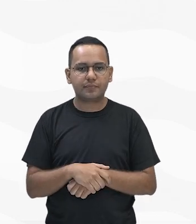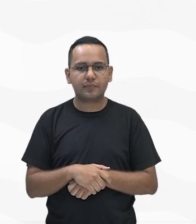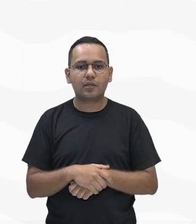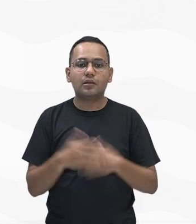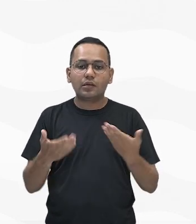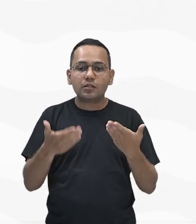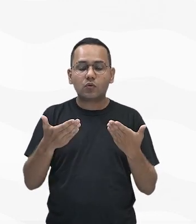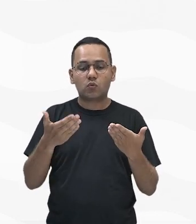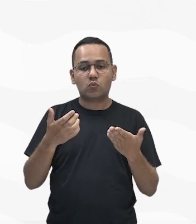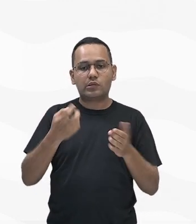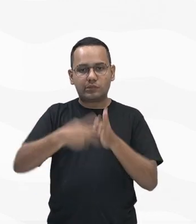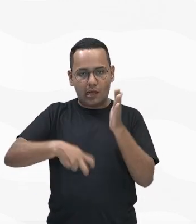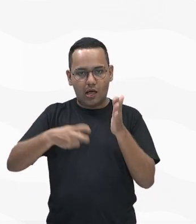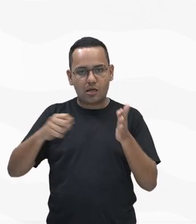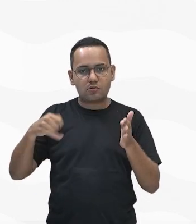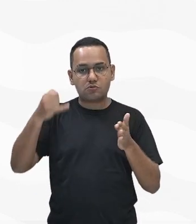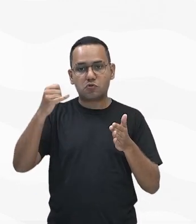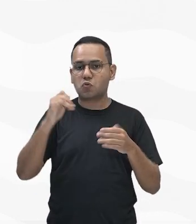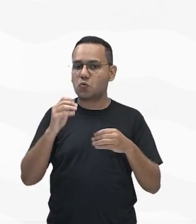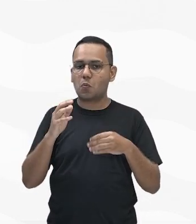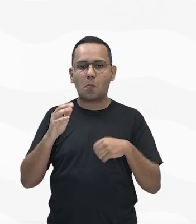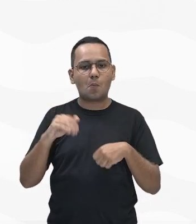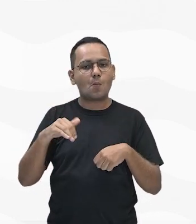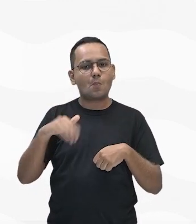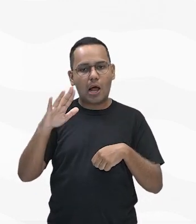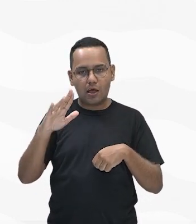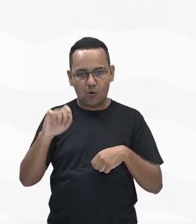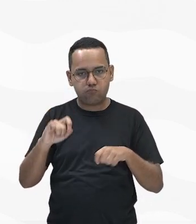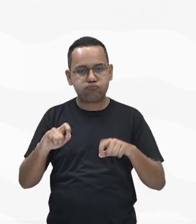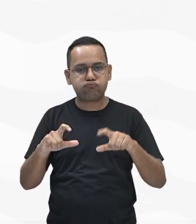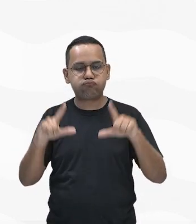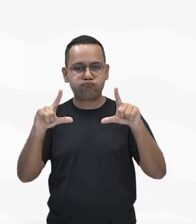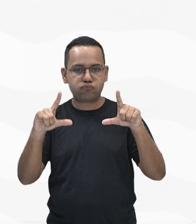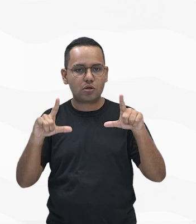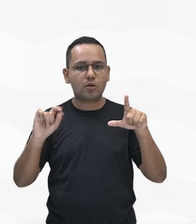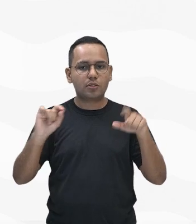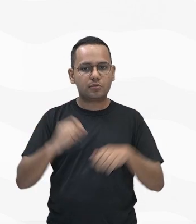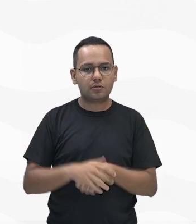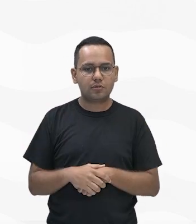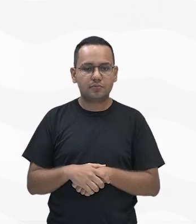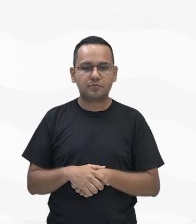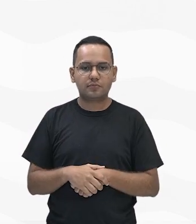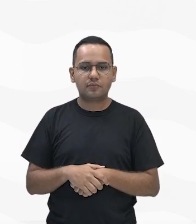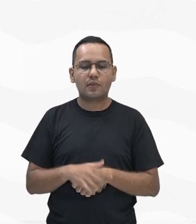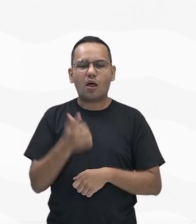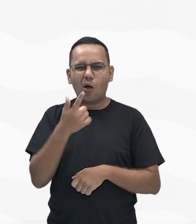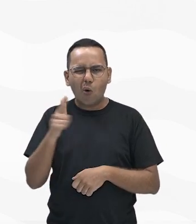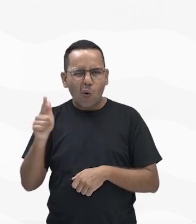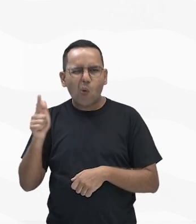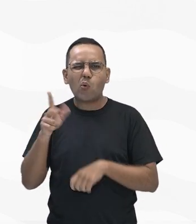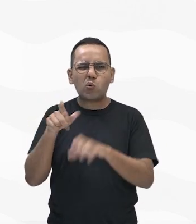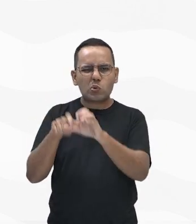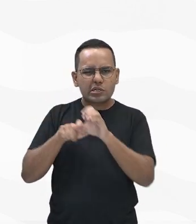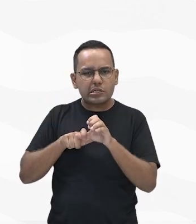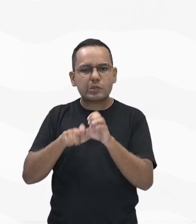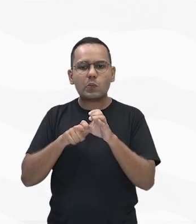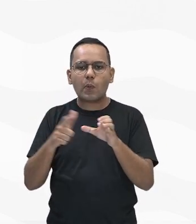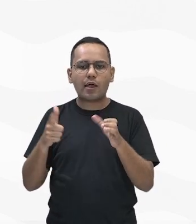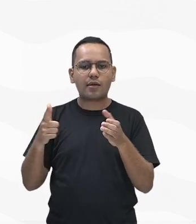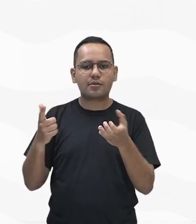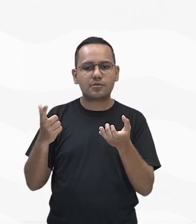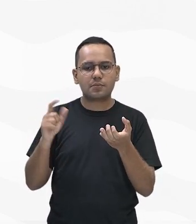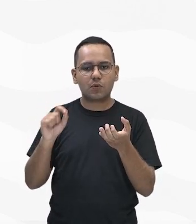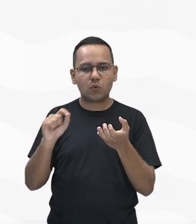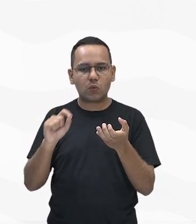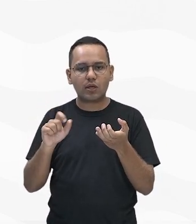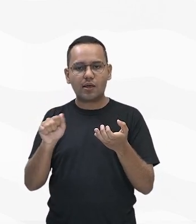recorrem a fontes informais de financiamento, como empréstimos de agiotas, devido à falta de concorrência e transparência no